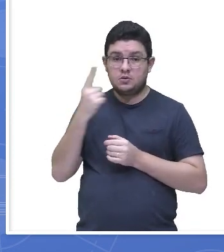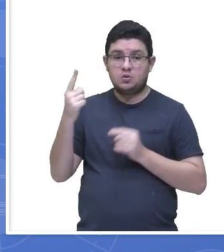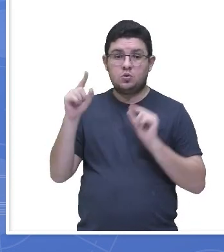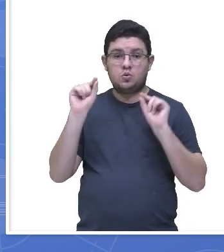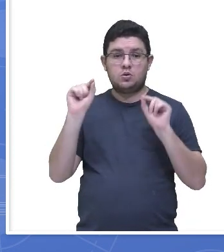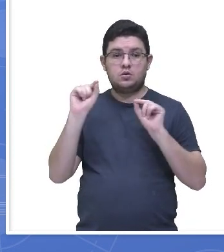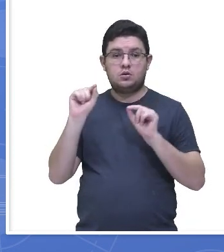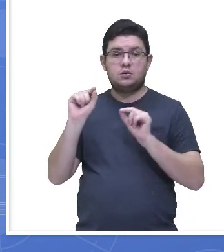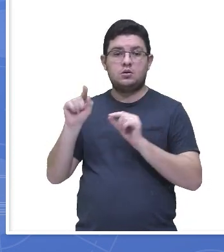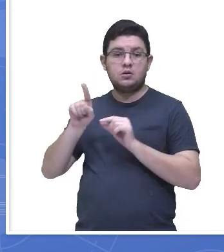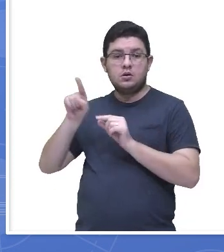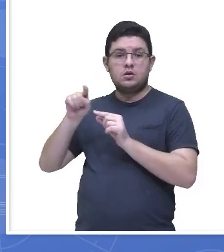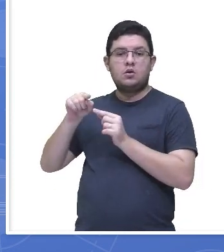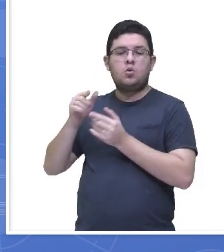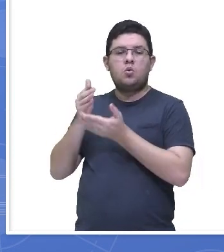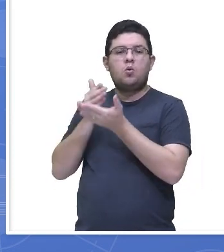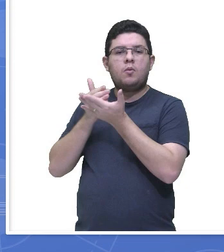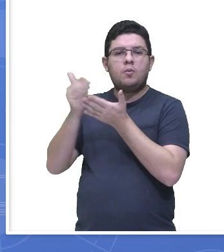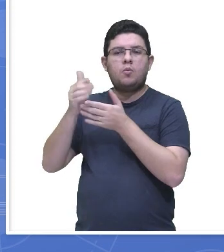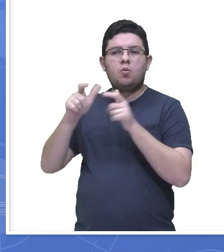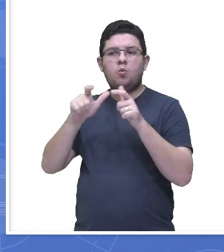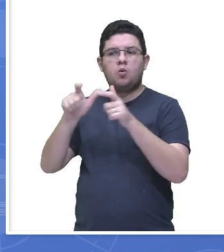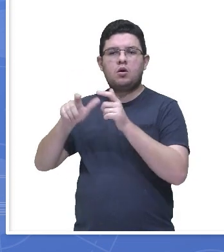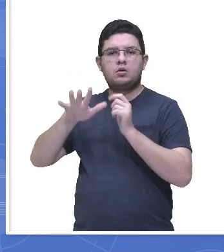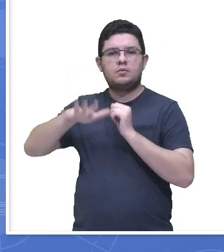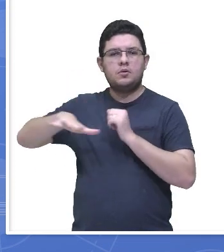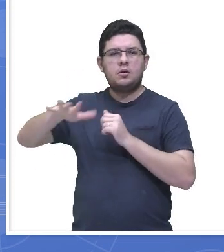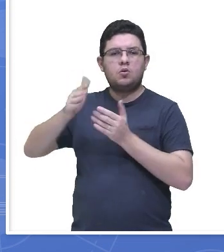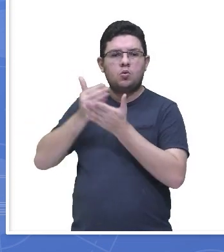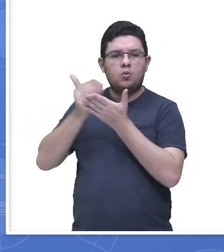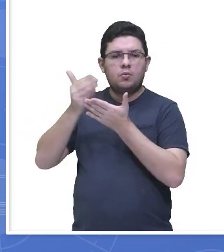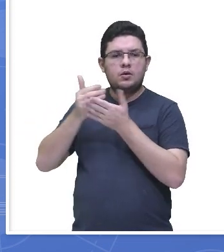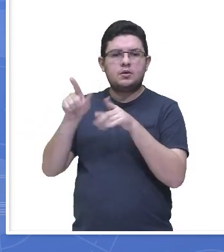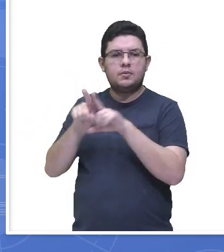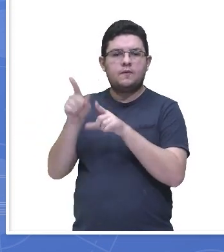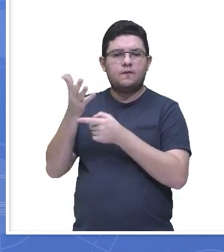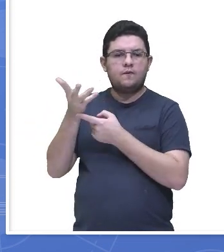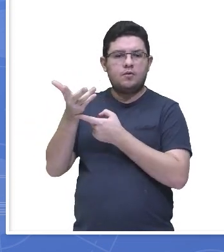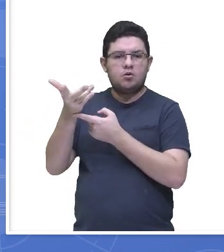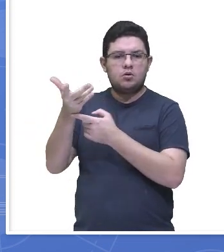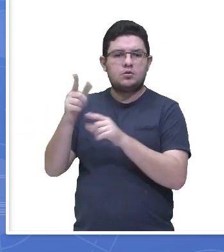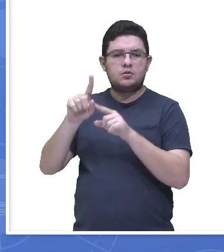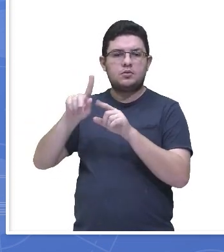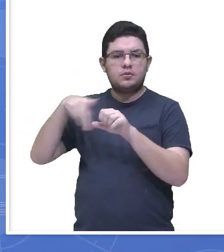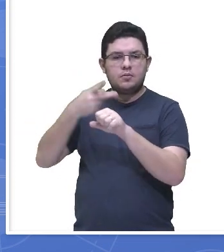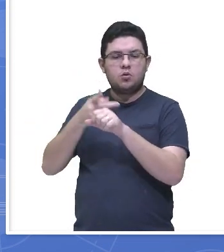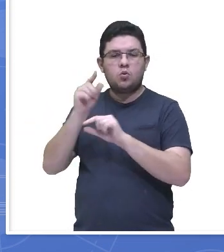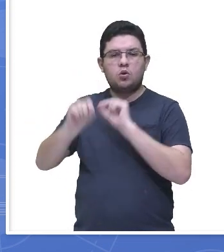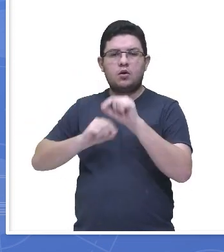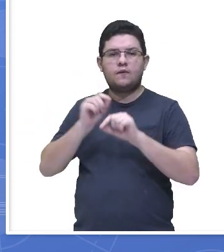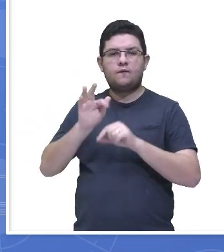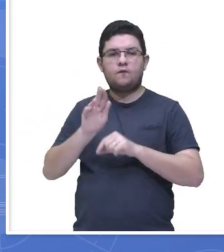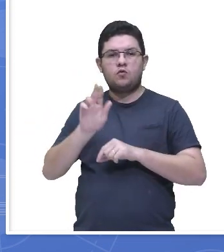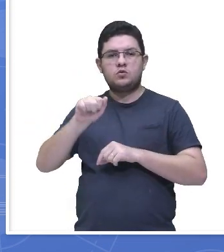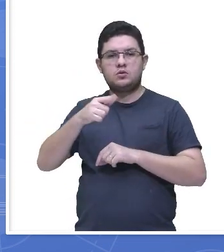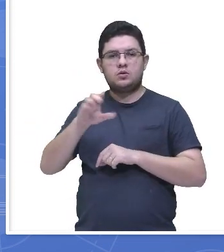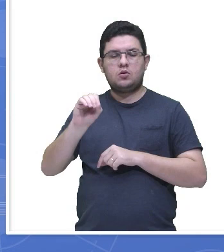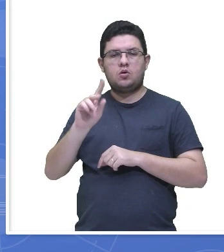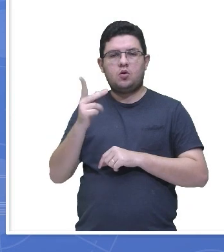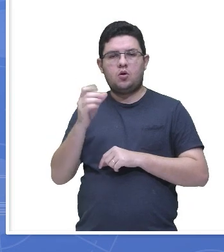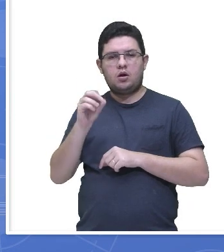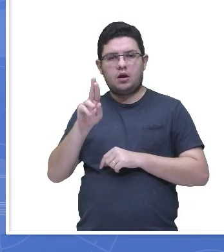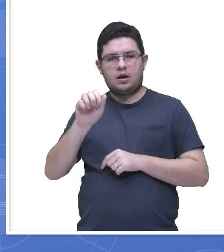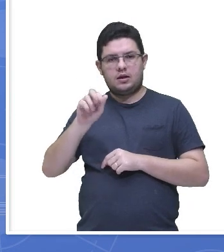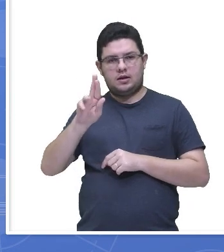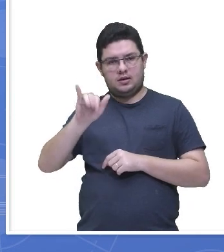dizer qual é a posição inicial e a velocidade, através do gráfico, e depois escrever a função horária das posições. Daqui a pouco eu